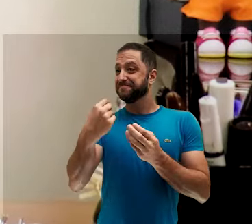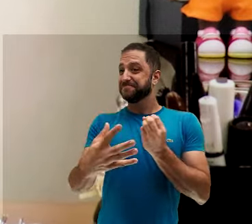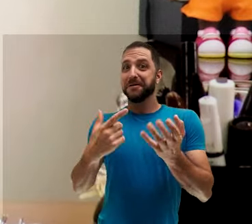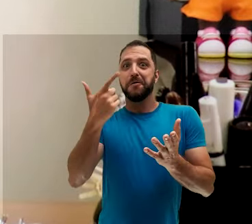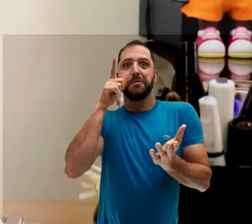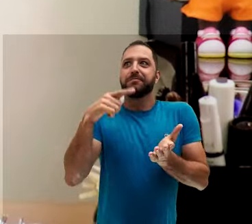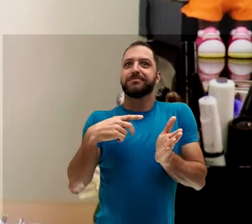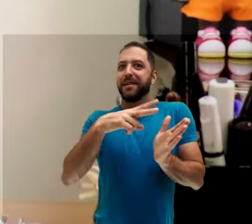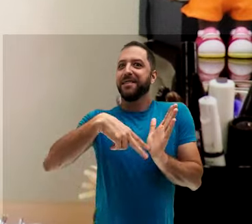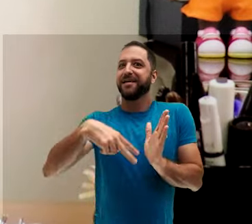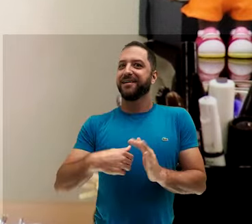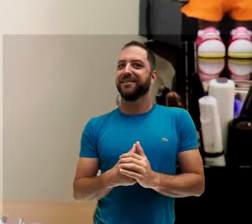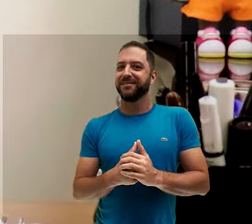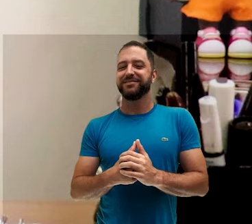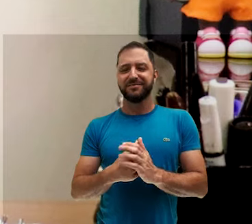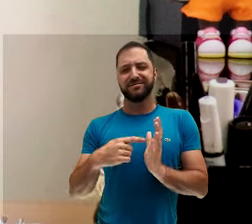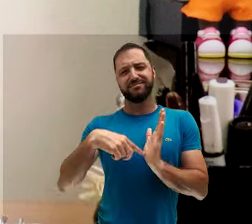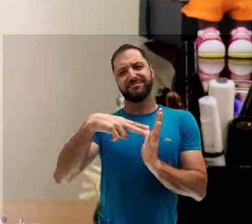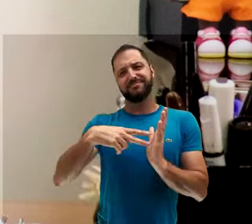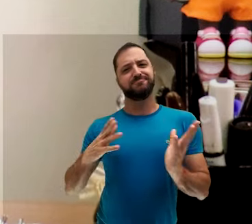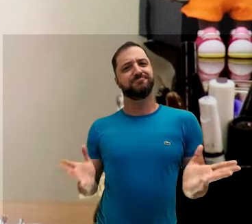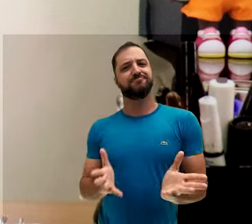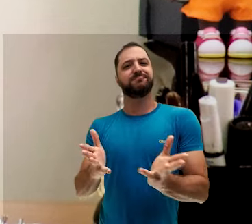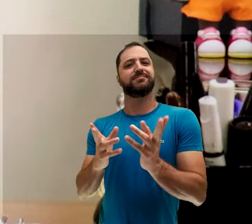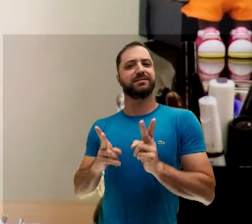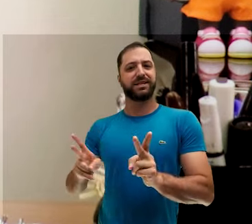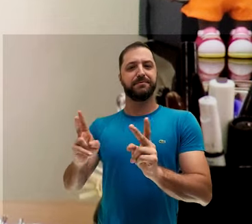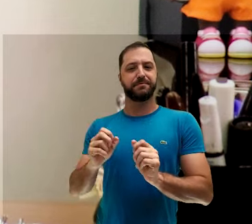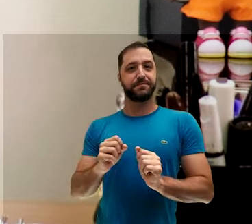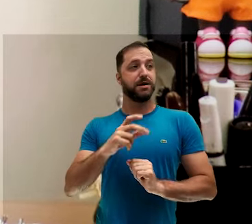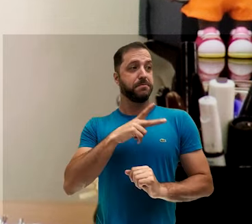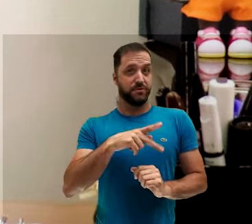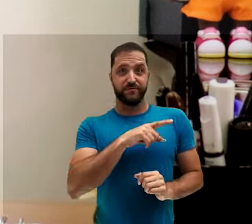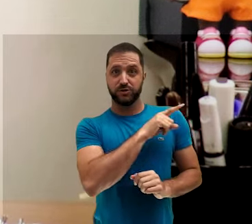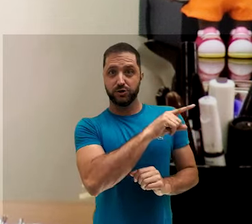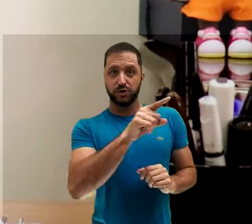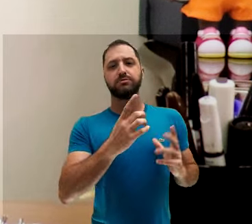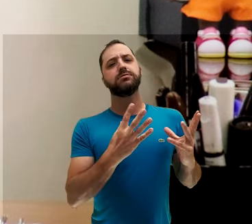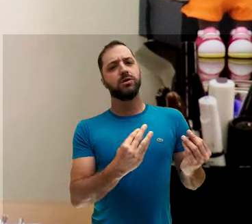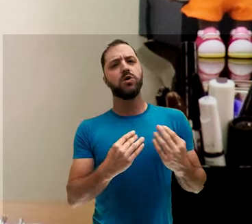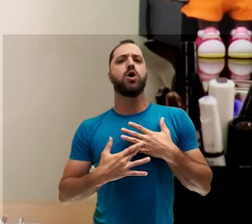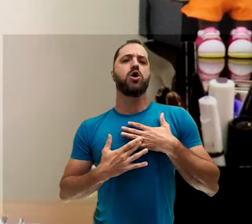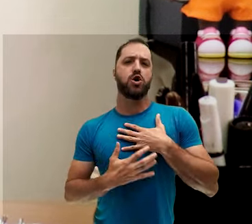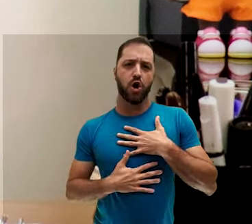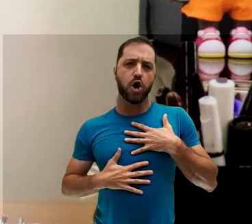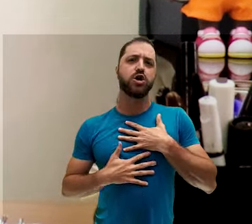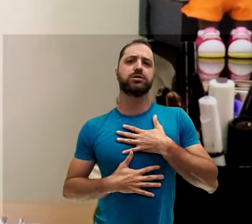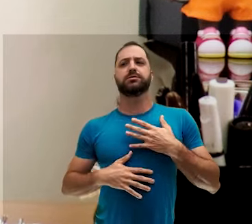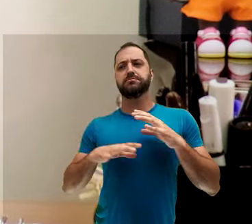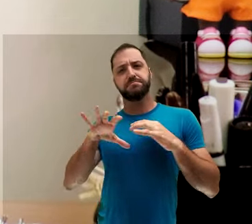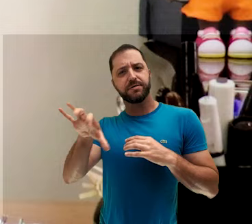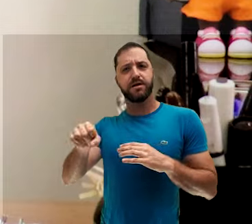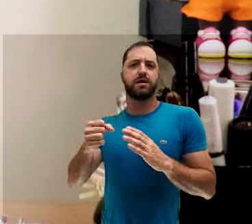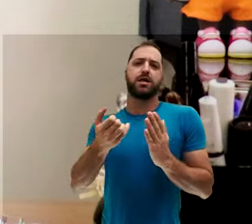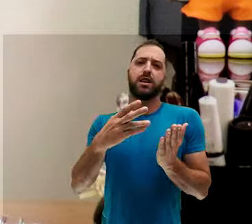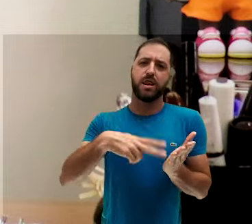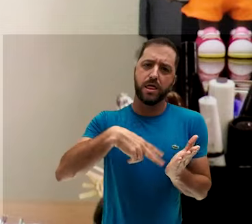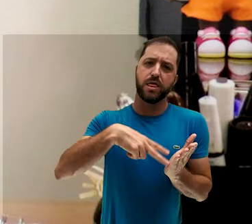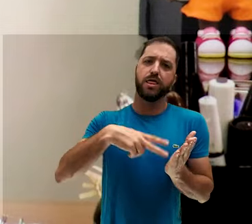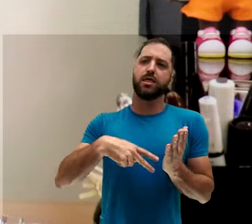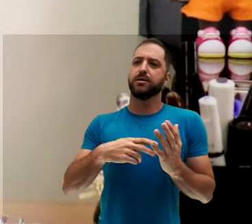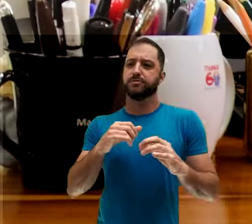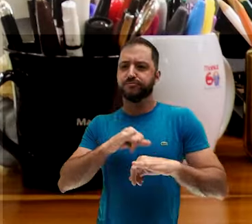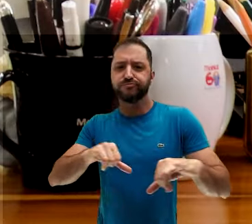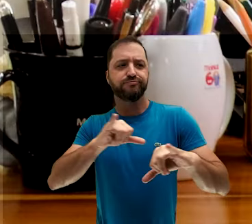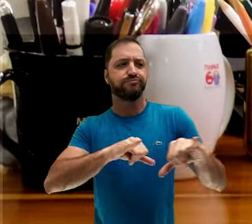grande estímulo à leitura. Os professores utilizam muito os quadrinhos nas salas de